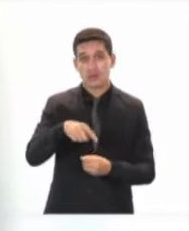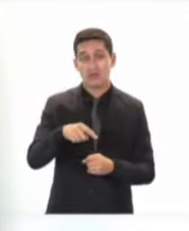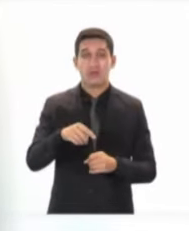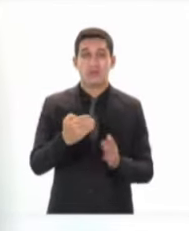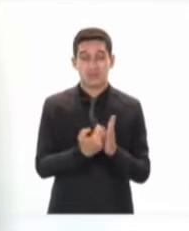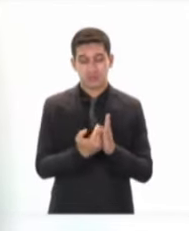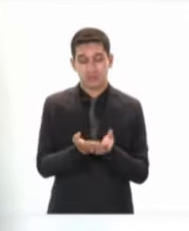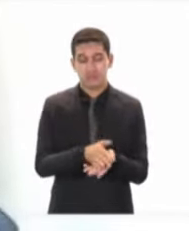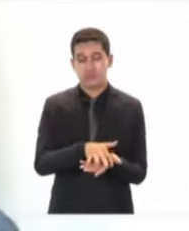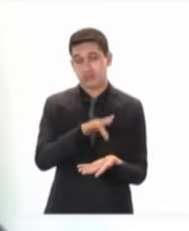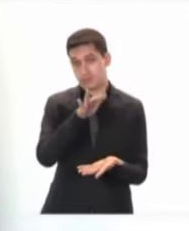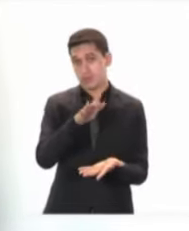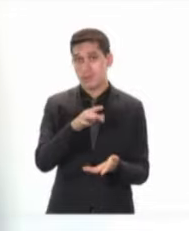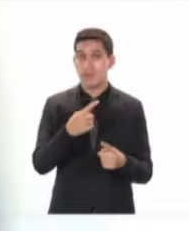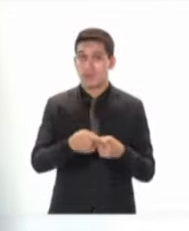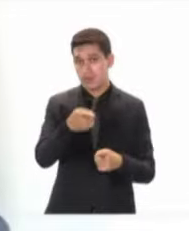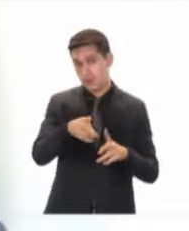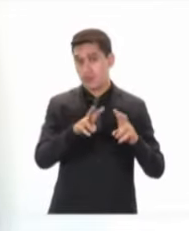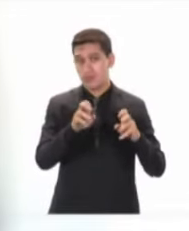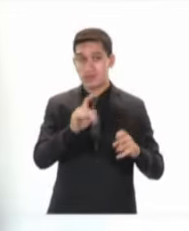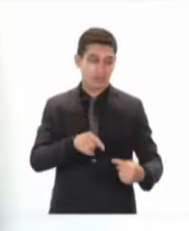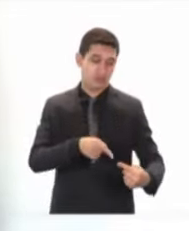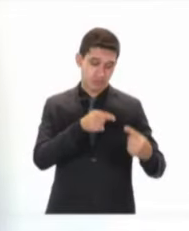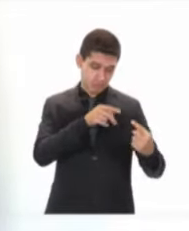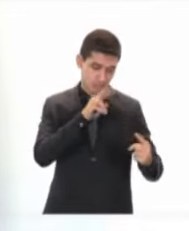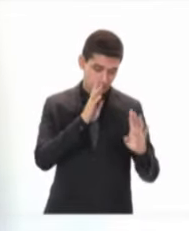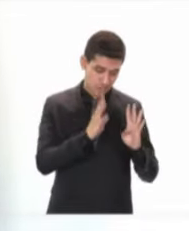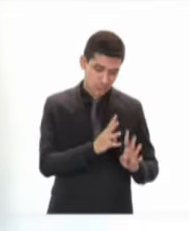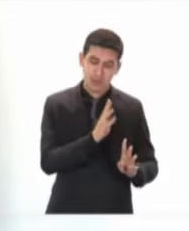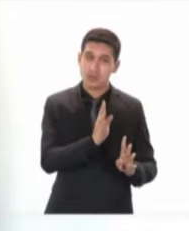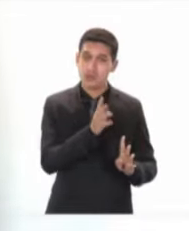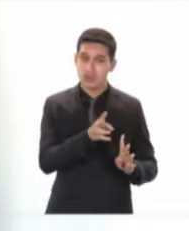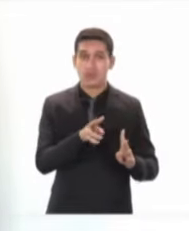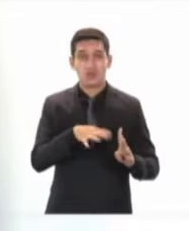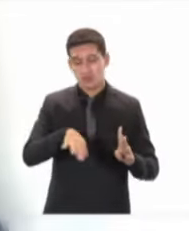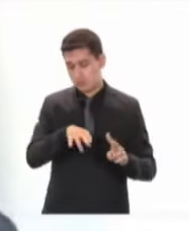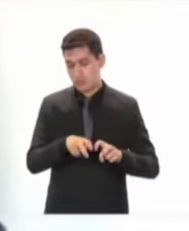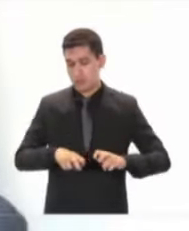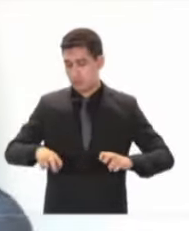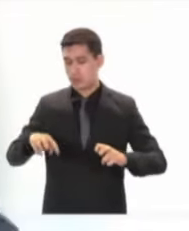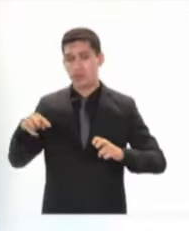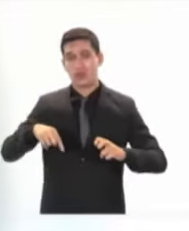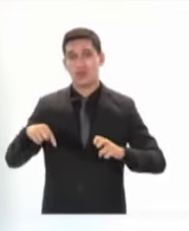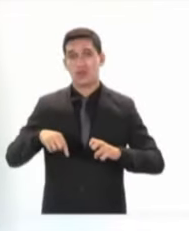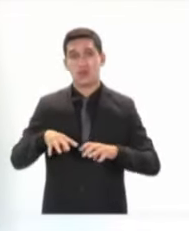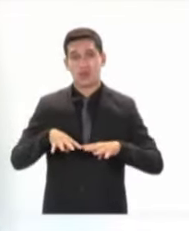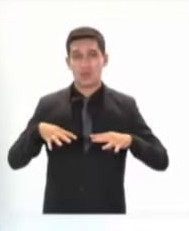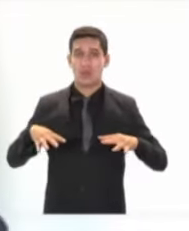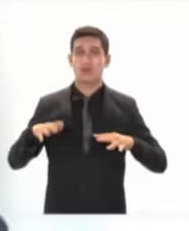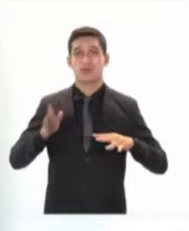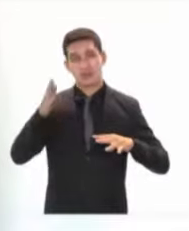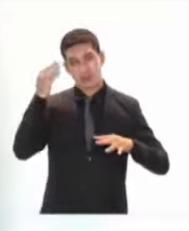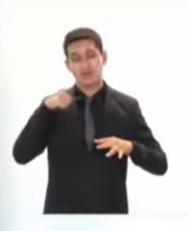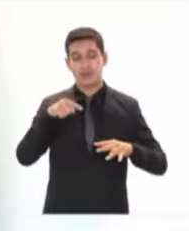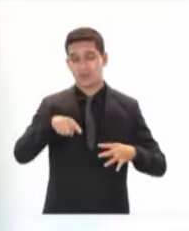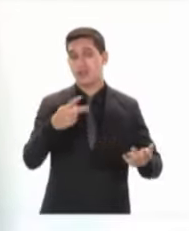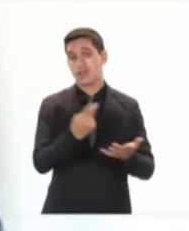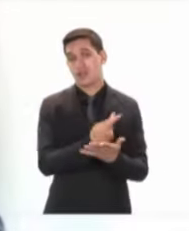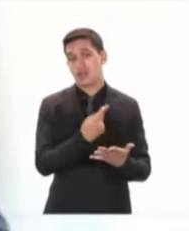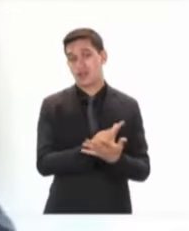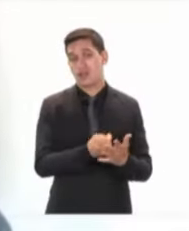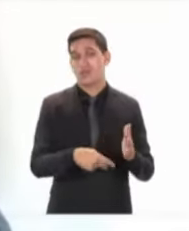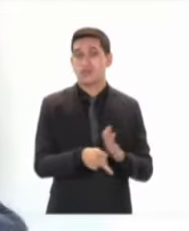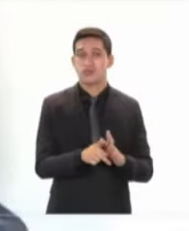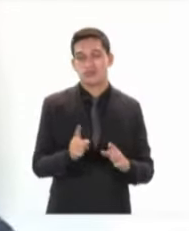Né? Esse tema foi enfrentado e a composição atual desse plenário entendeu que esta é uma conduta ilícita, tanto